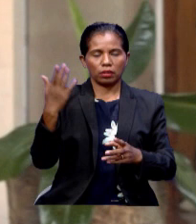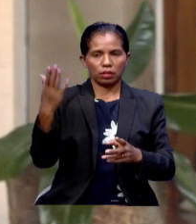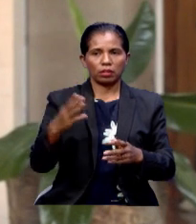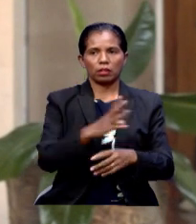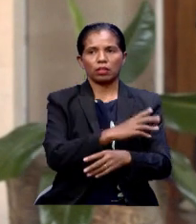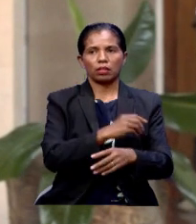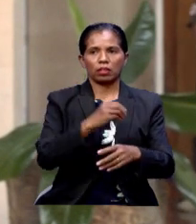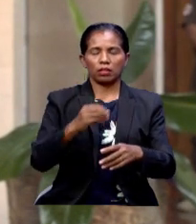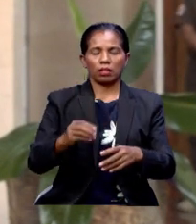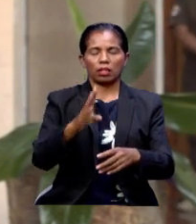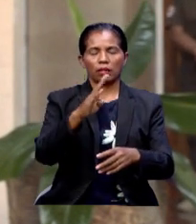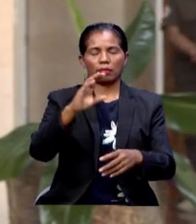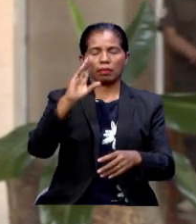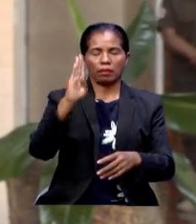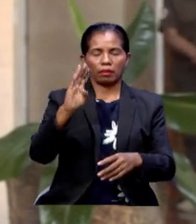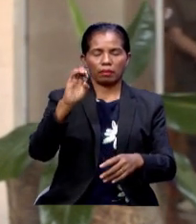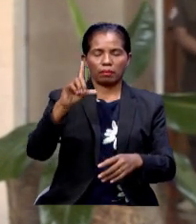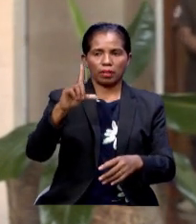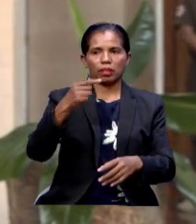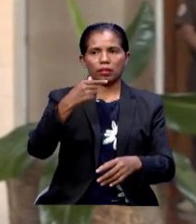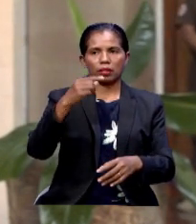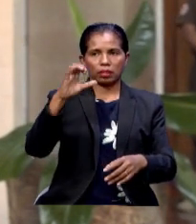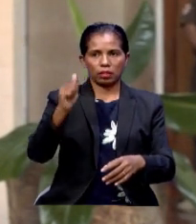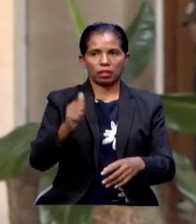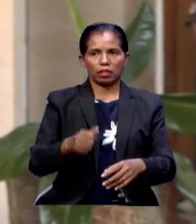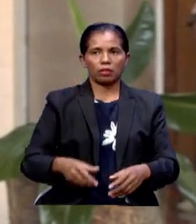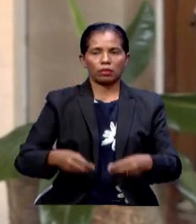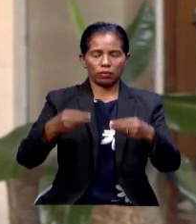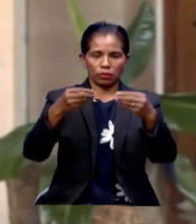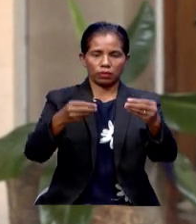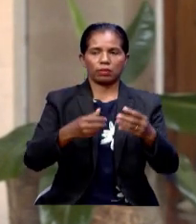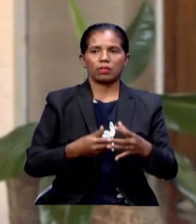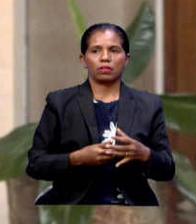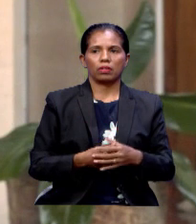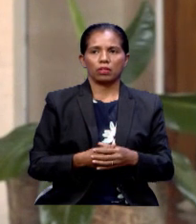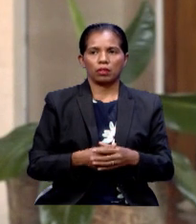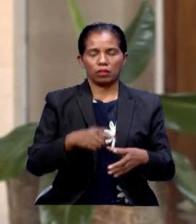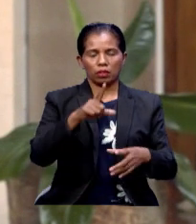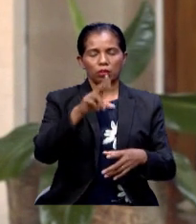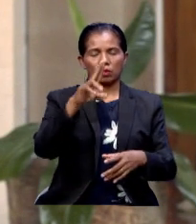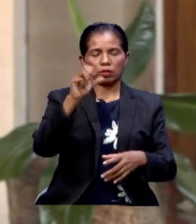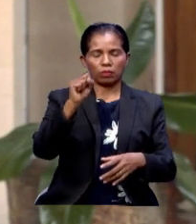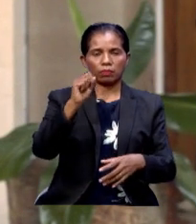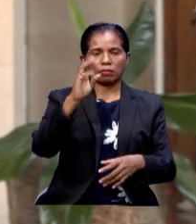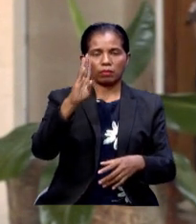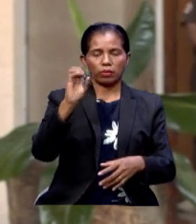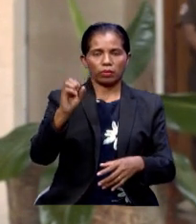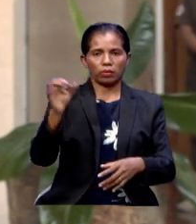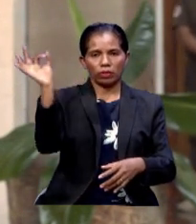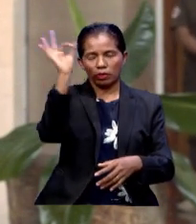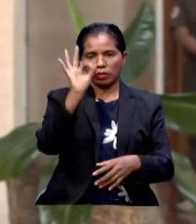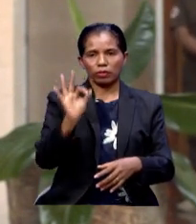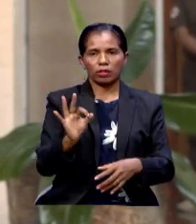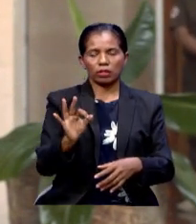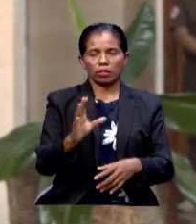e a Bélgica, mas bem representamos acreditamos ba Luxemburgo, França,